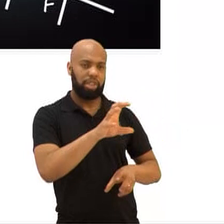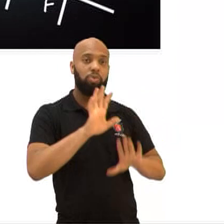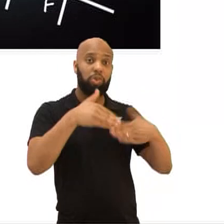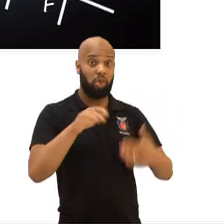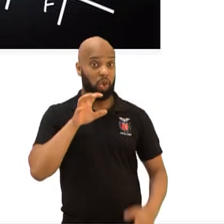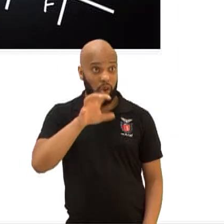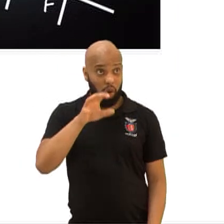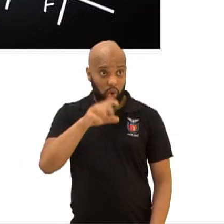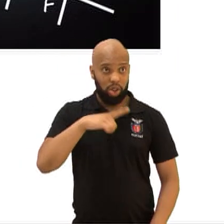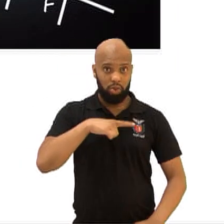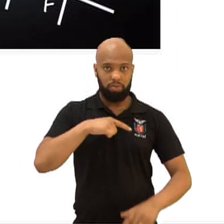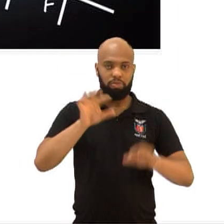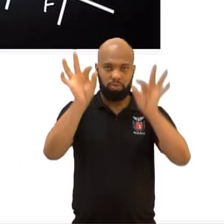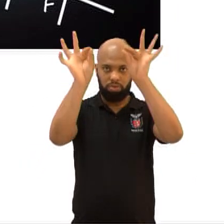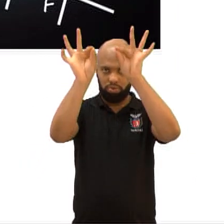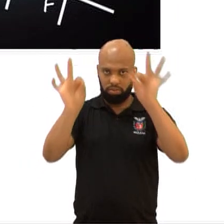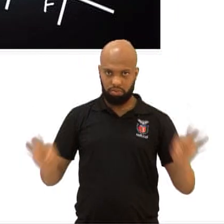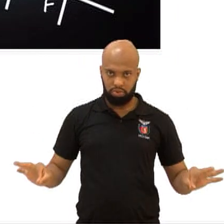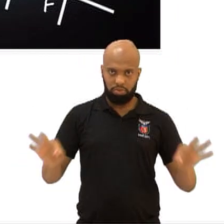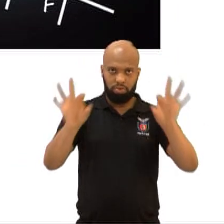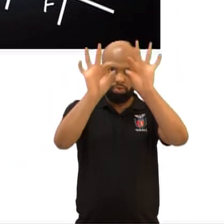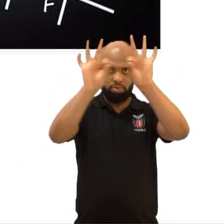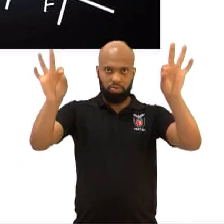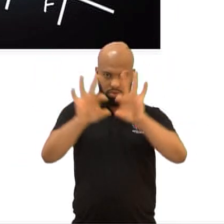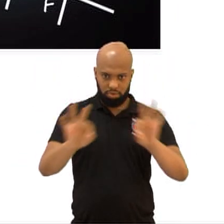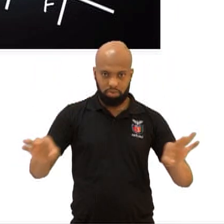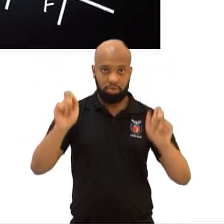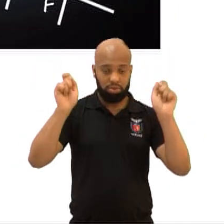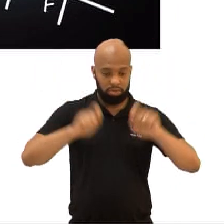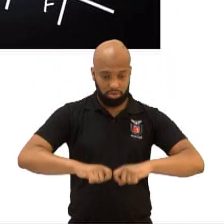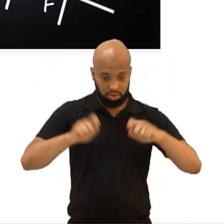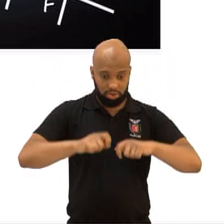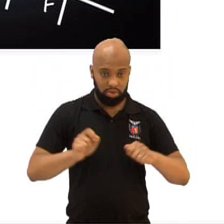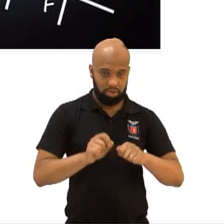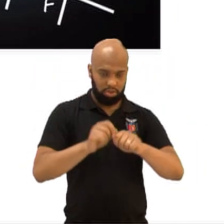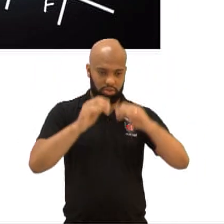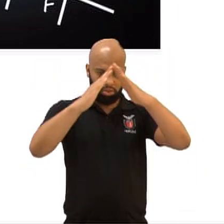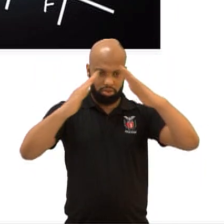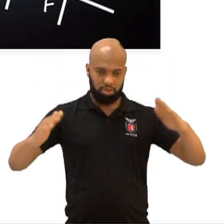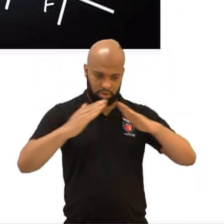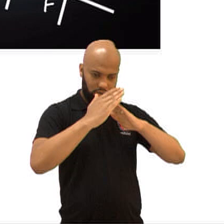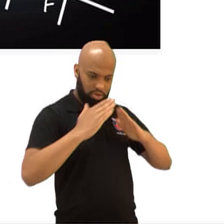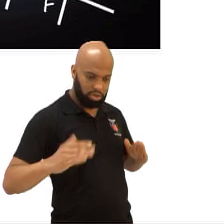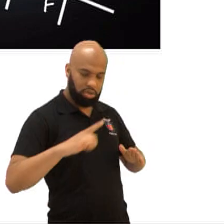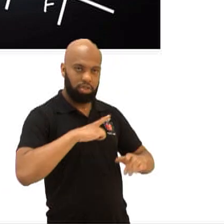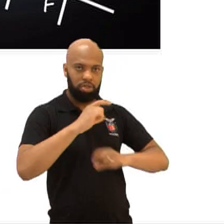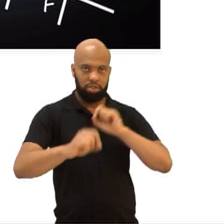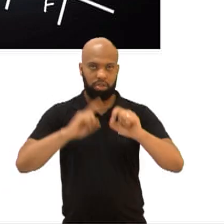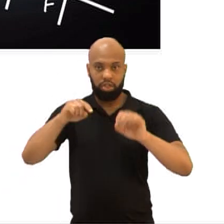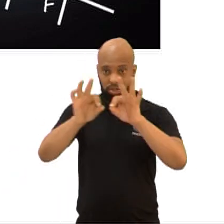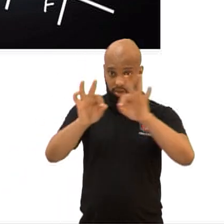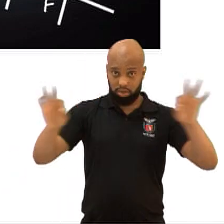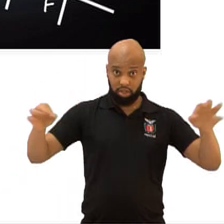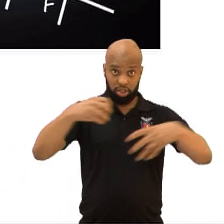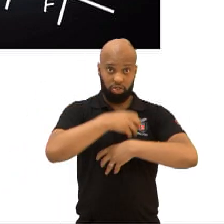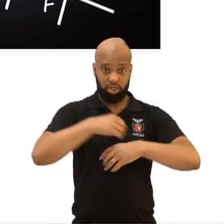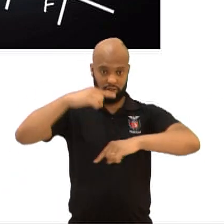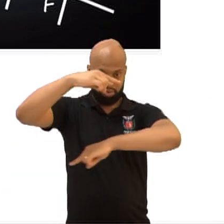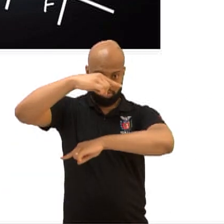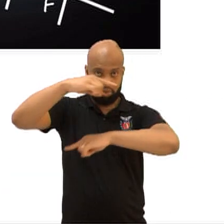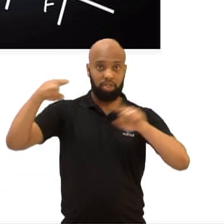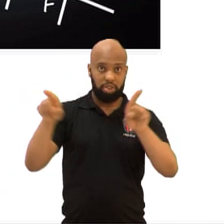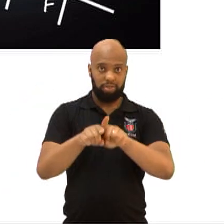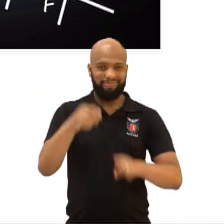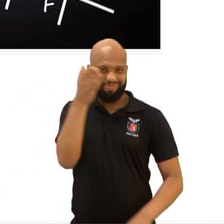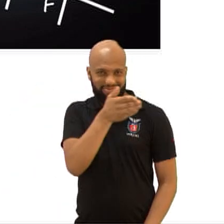Tales permitia calcular a altura de uma pirâmide a partir do comprimento de retas paralelas e das